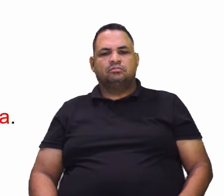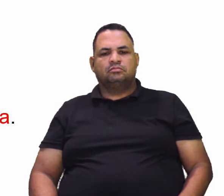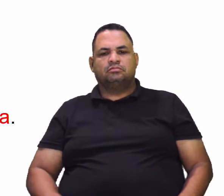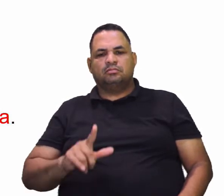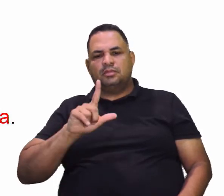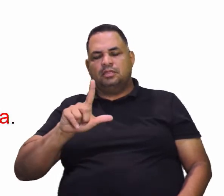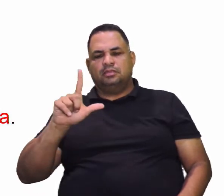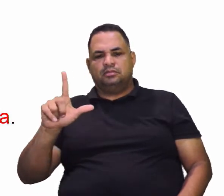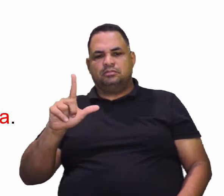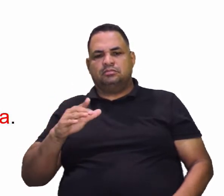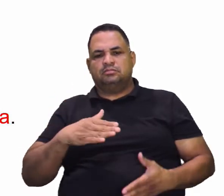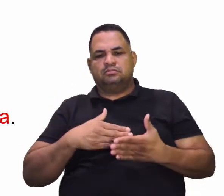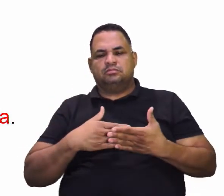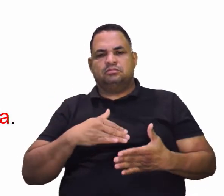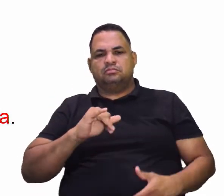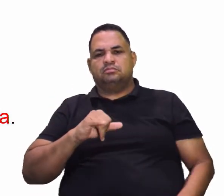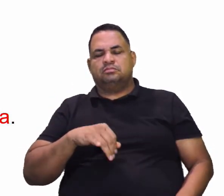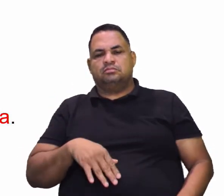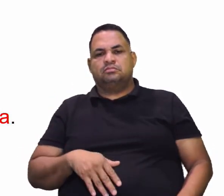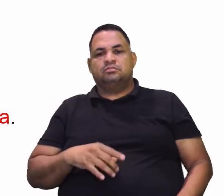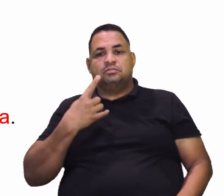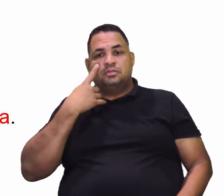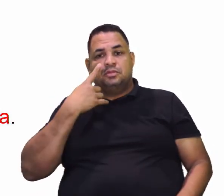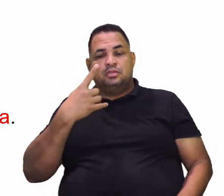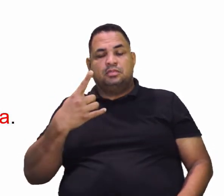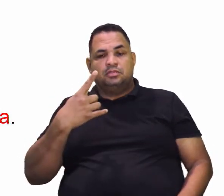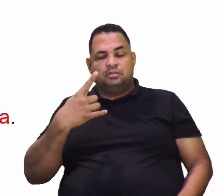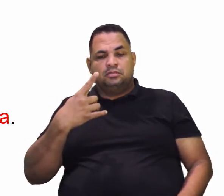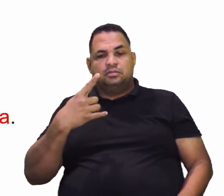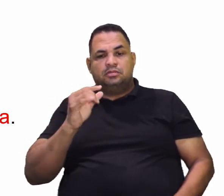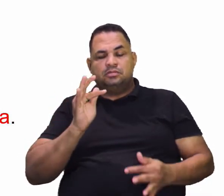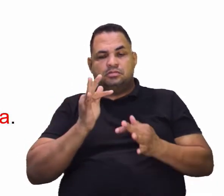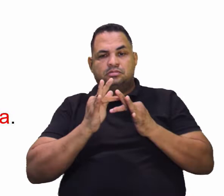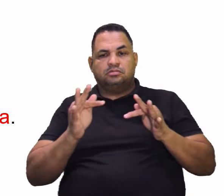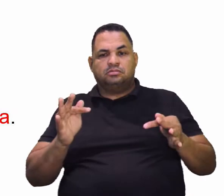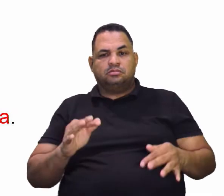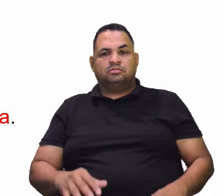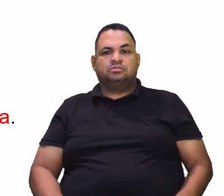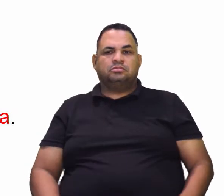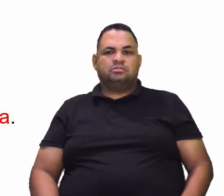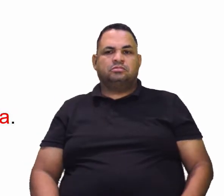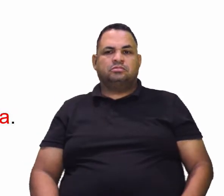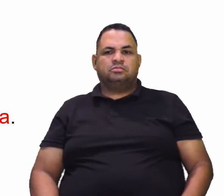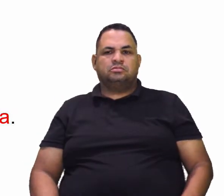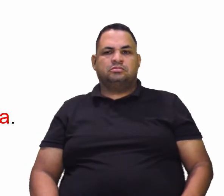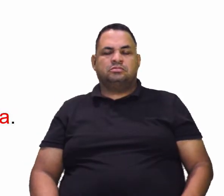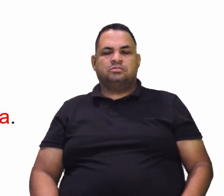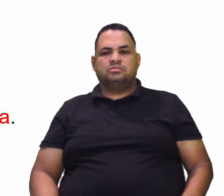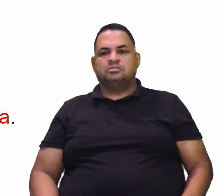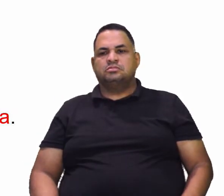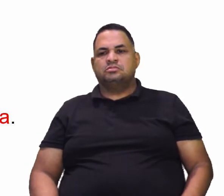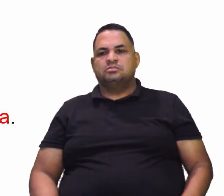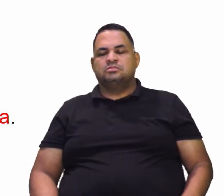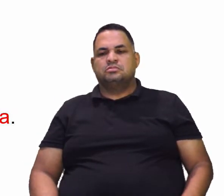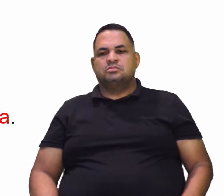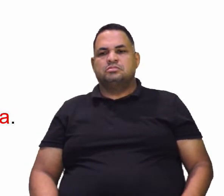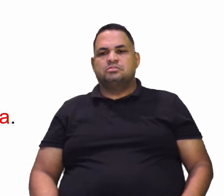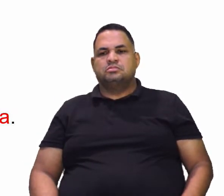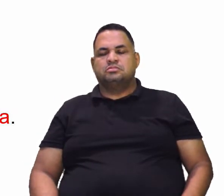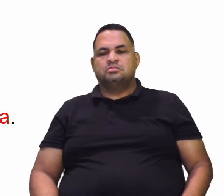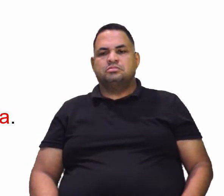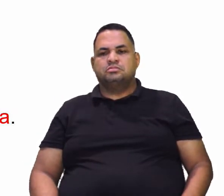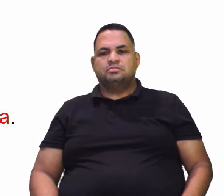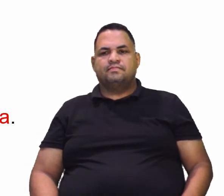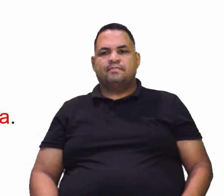LL. Então quando você vir isso aqui numa frase, sabe que é a mesma coisa que I will e assim